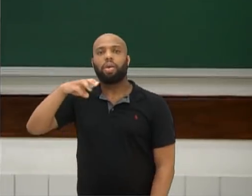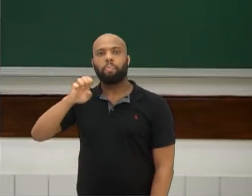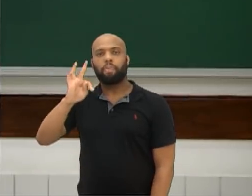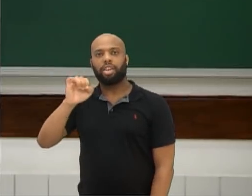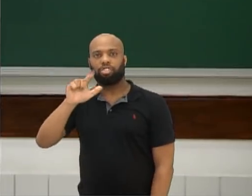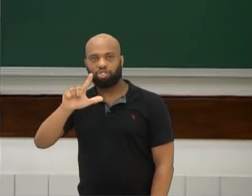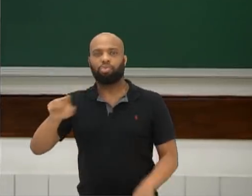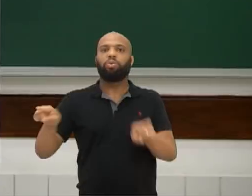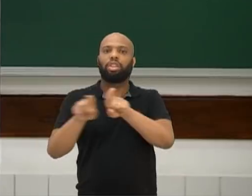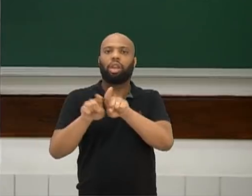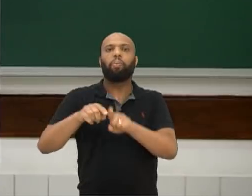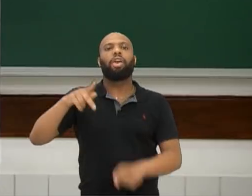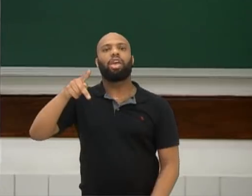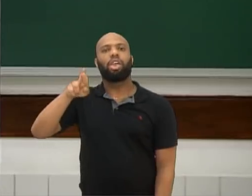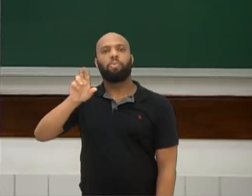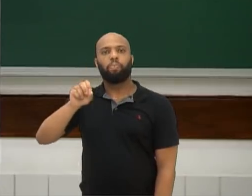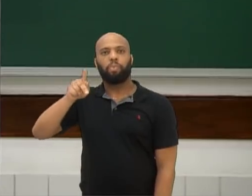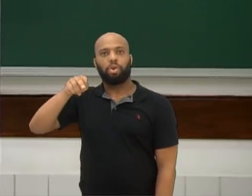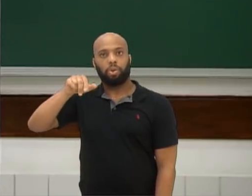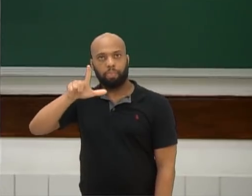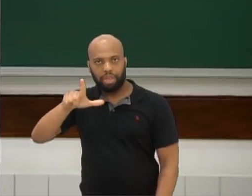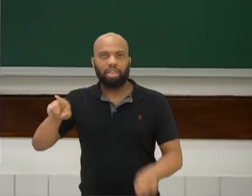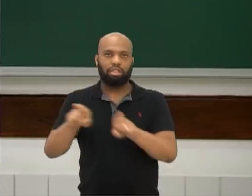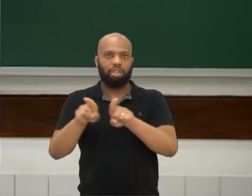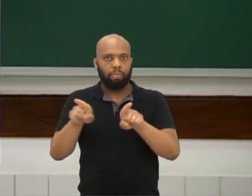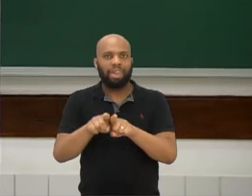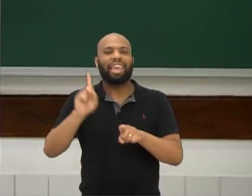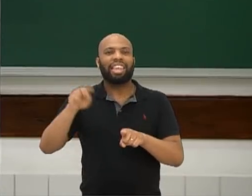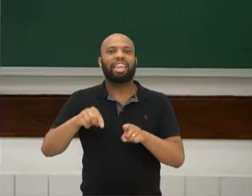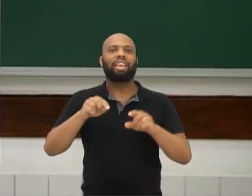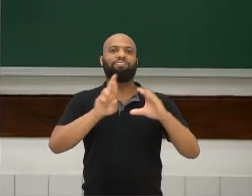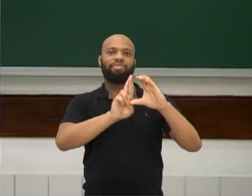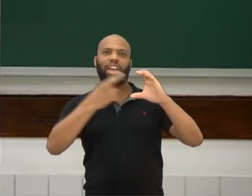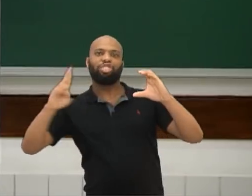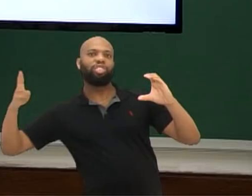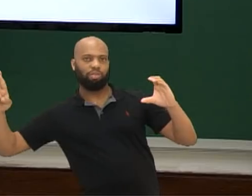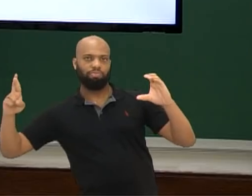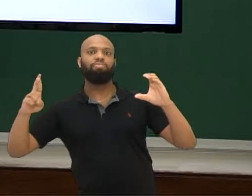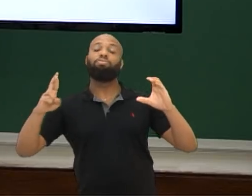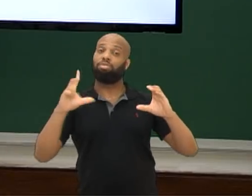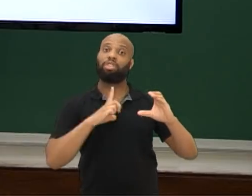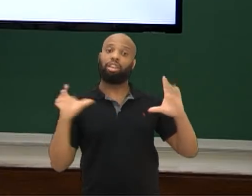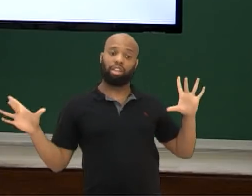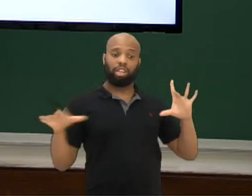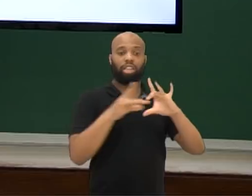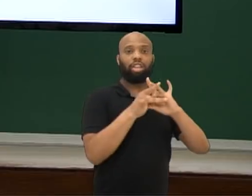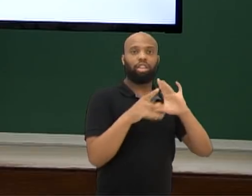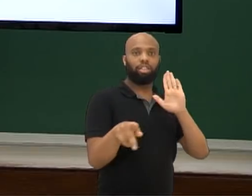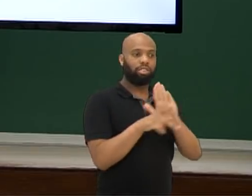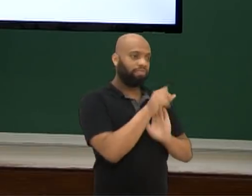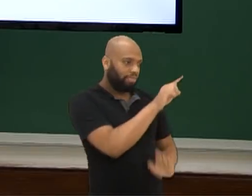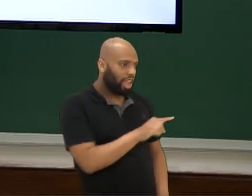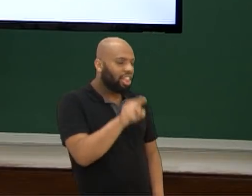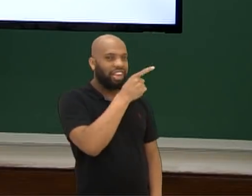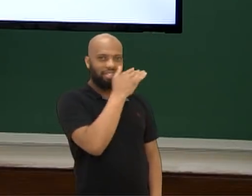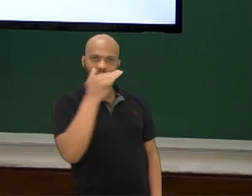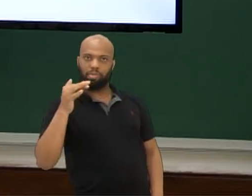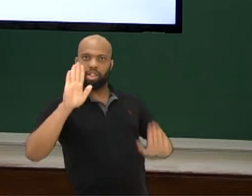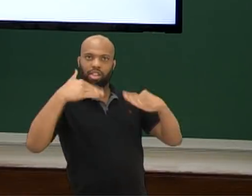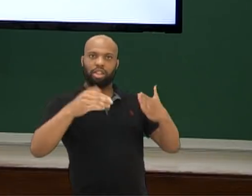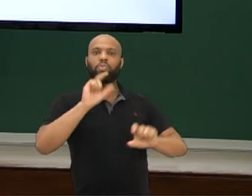propil, né? Aqueles radicais orgânicos, certo? Quando tiver um desses radicais ligados ao anel aromático,